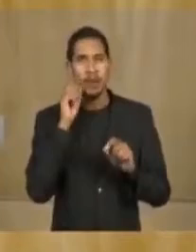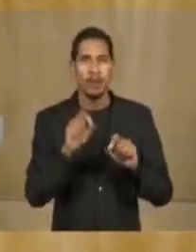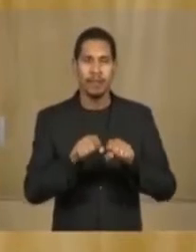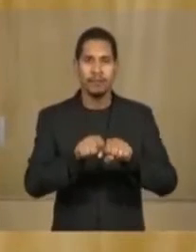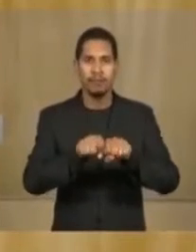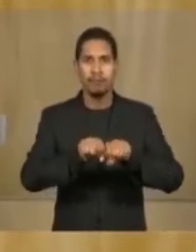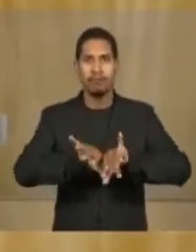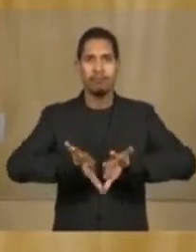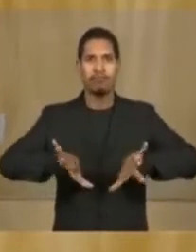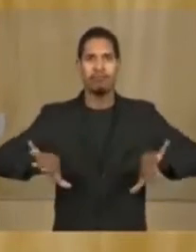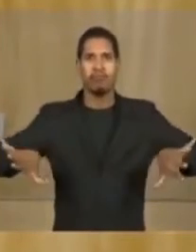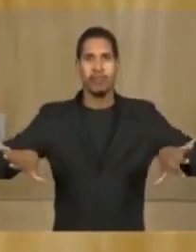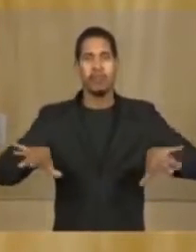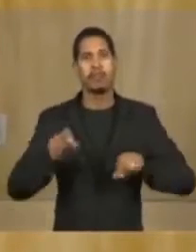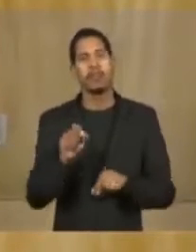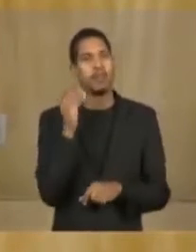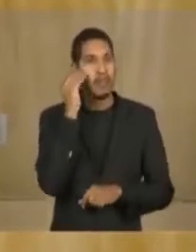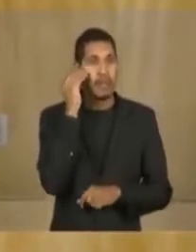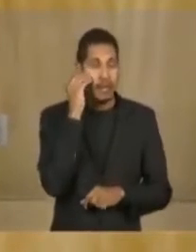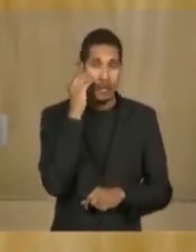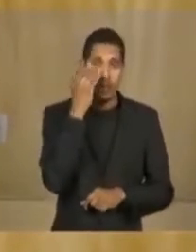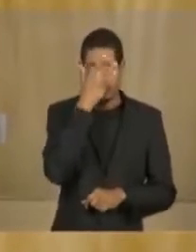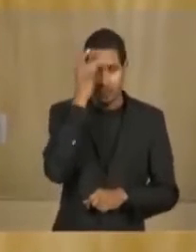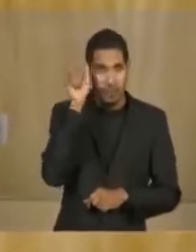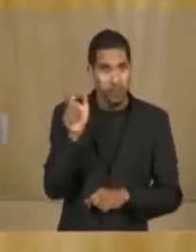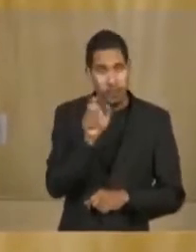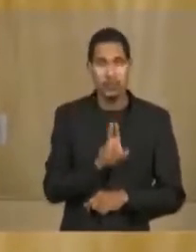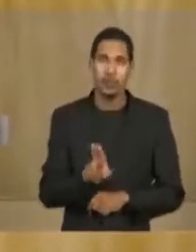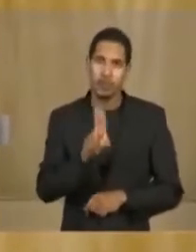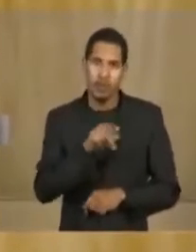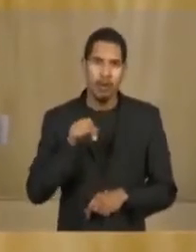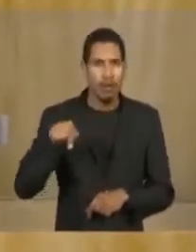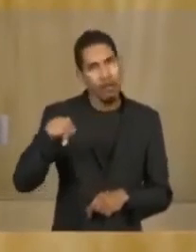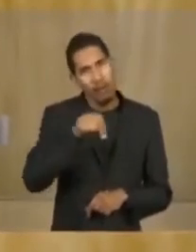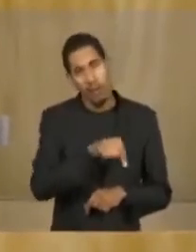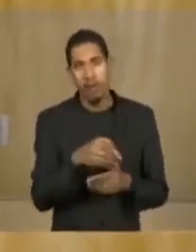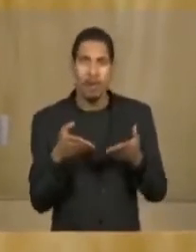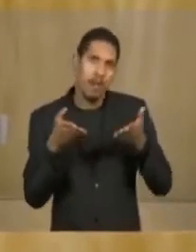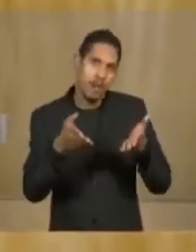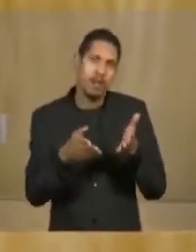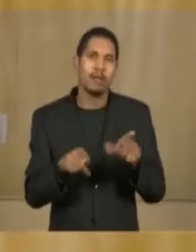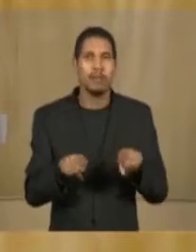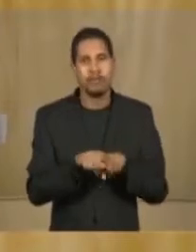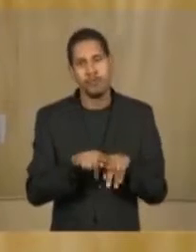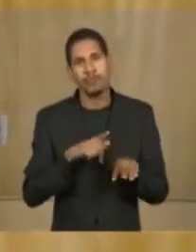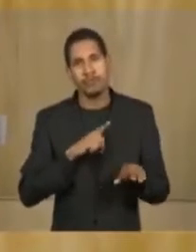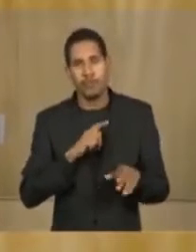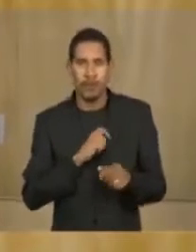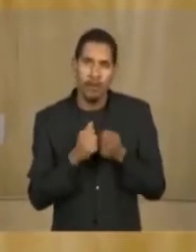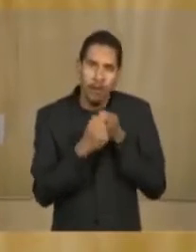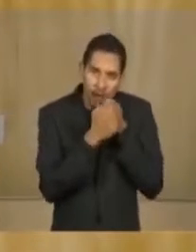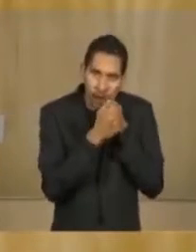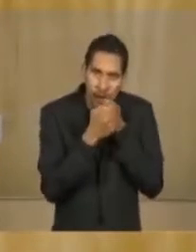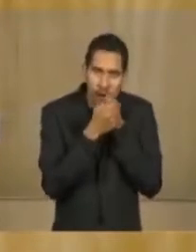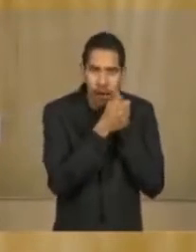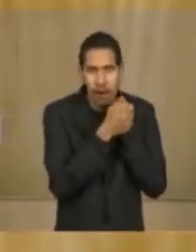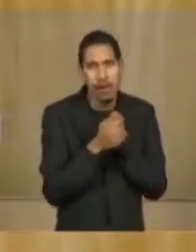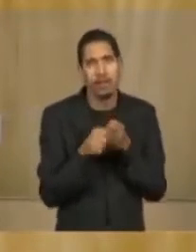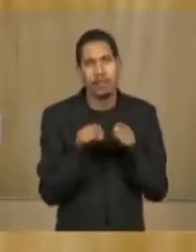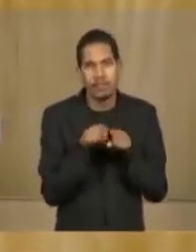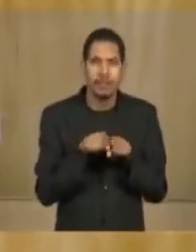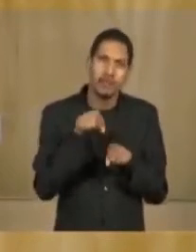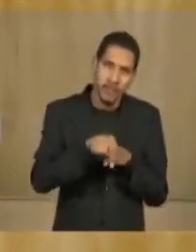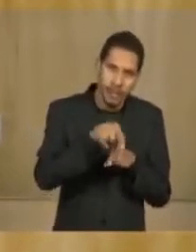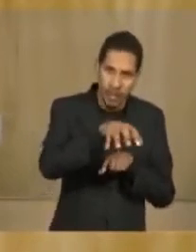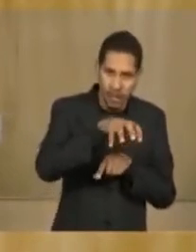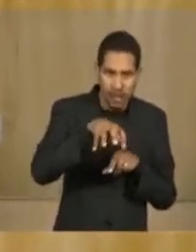de induzir as pessoas, os usuários ali daquela cena de uso, a se deslocar de lá para